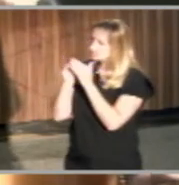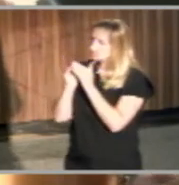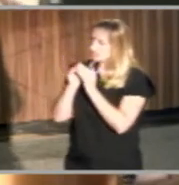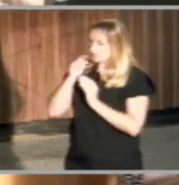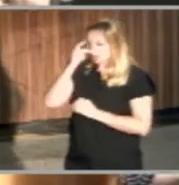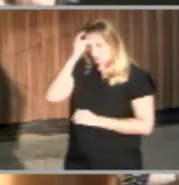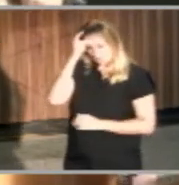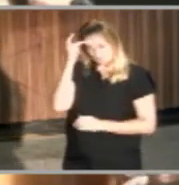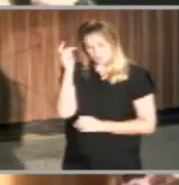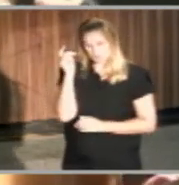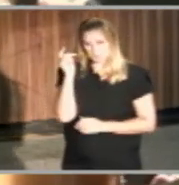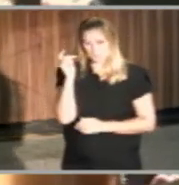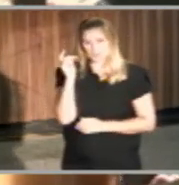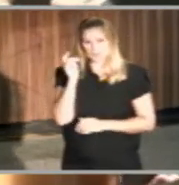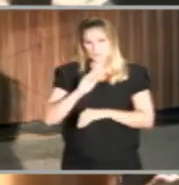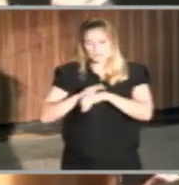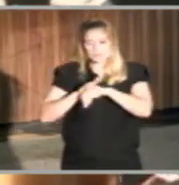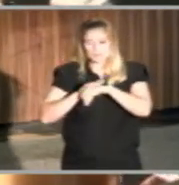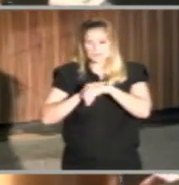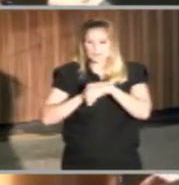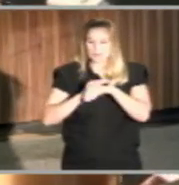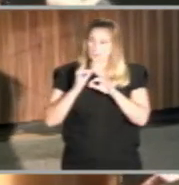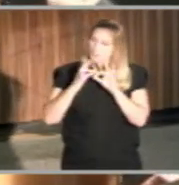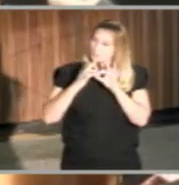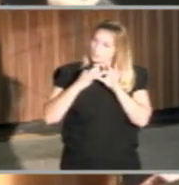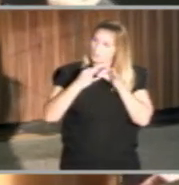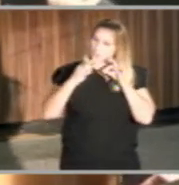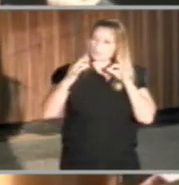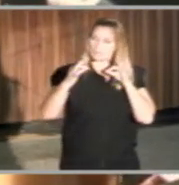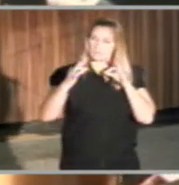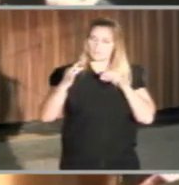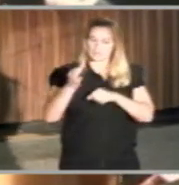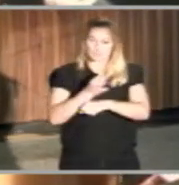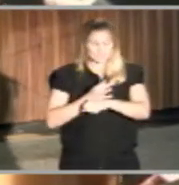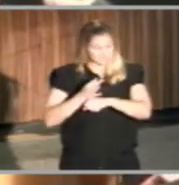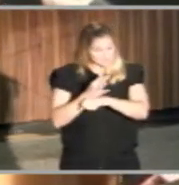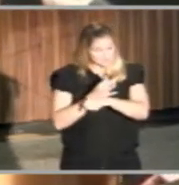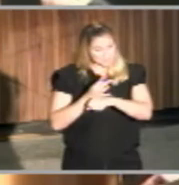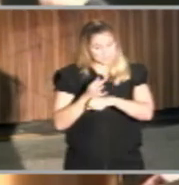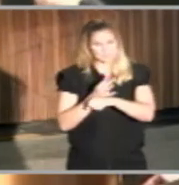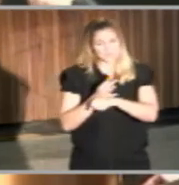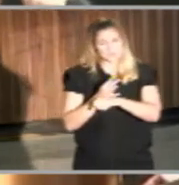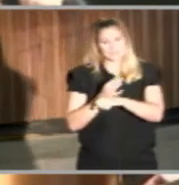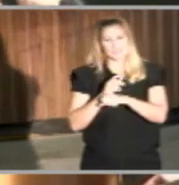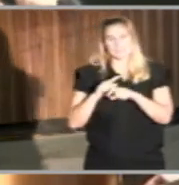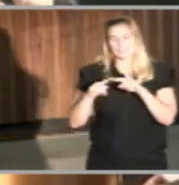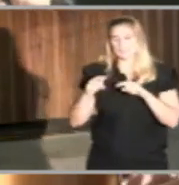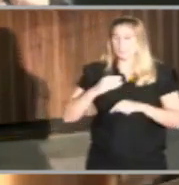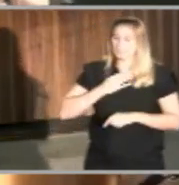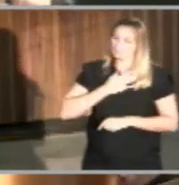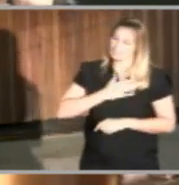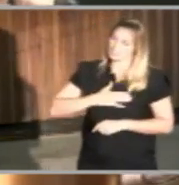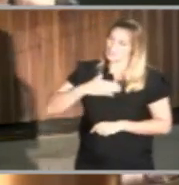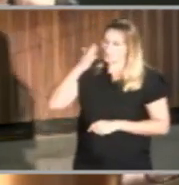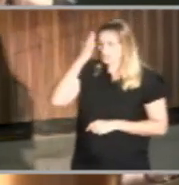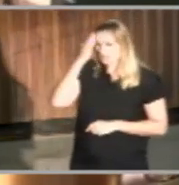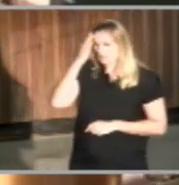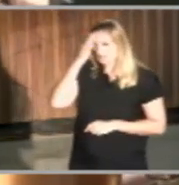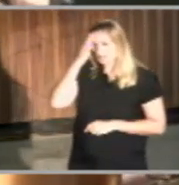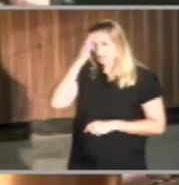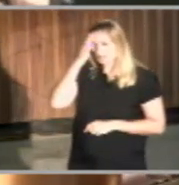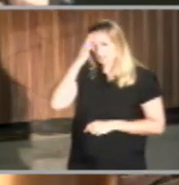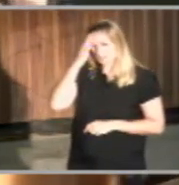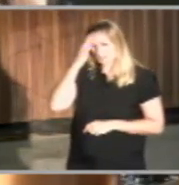ou estão longe nas férias. Mas é gostoso saber que todos nós estamos unidos, seja através da